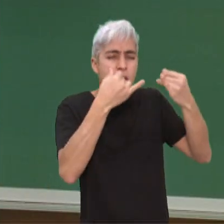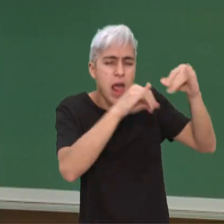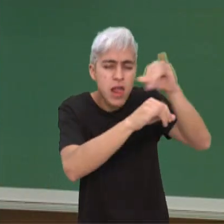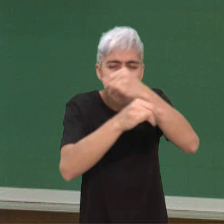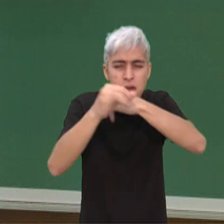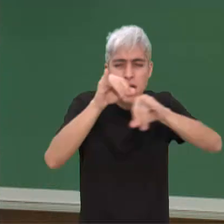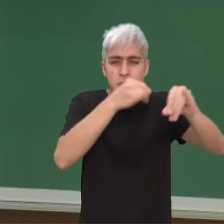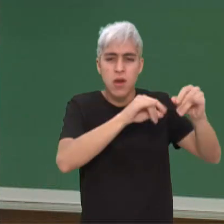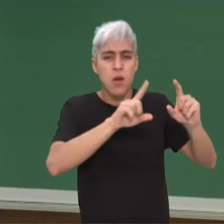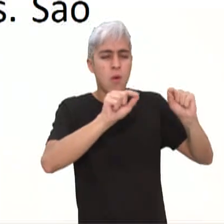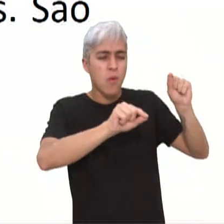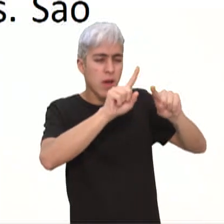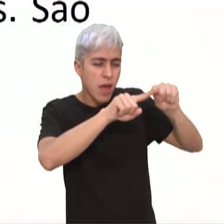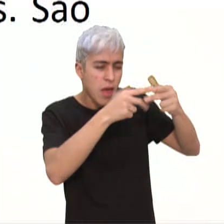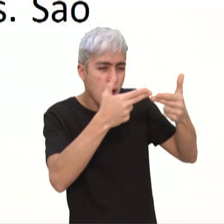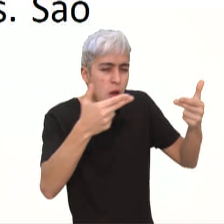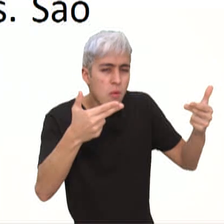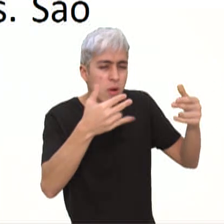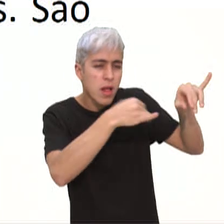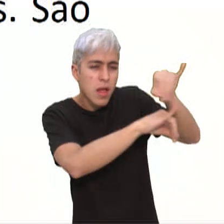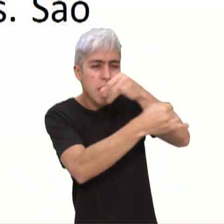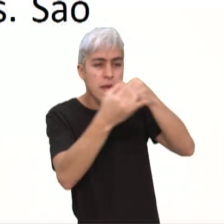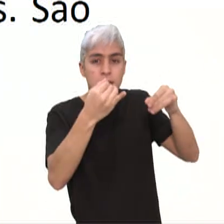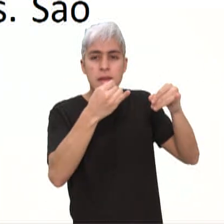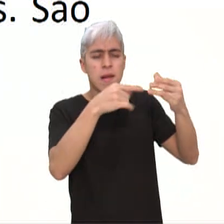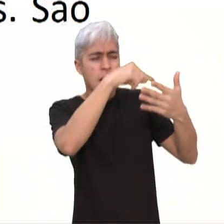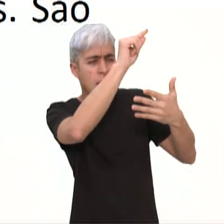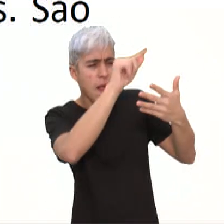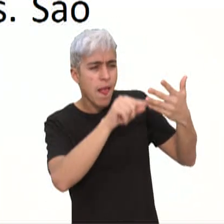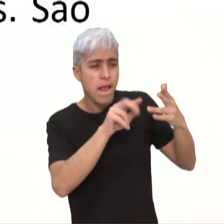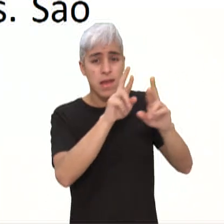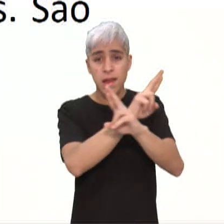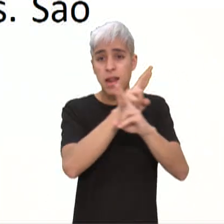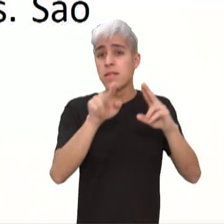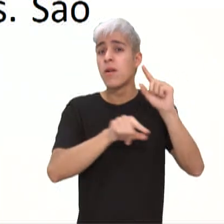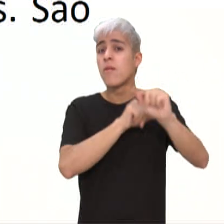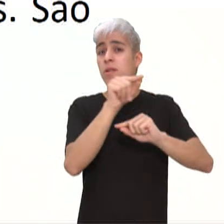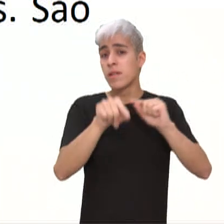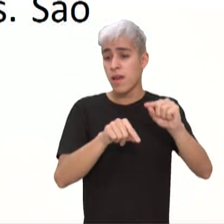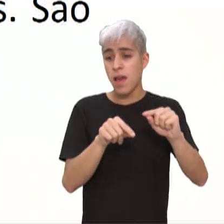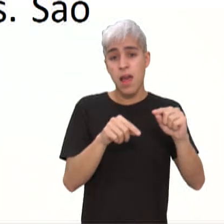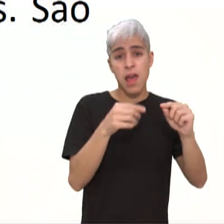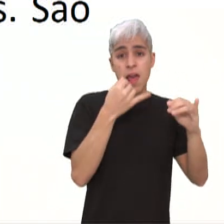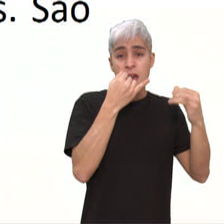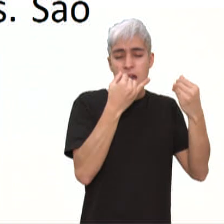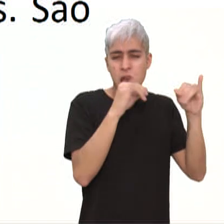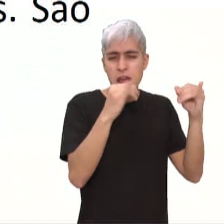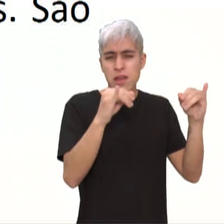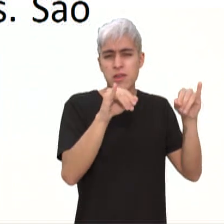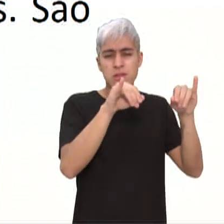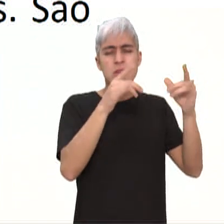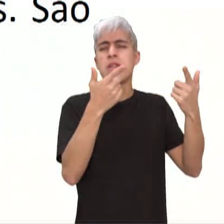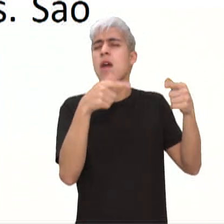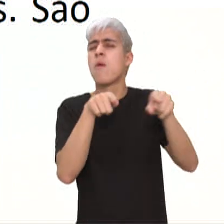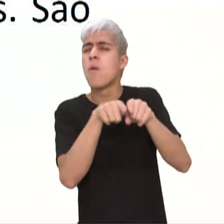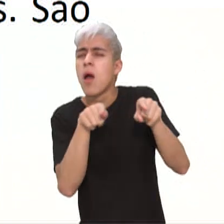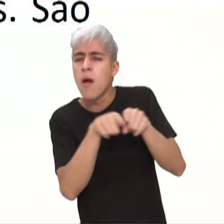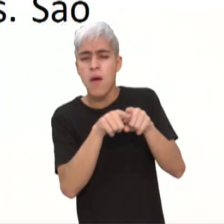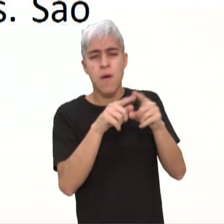tá? São os recursos que estão relacionados ao fornecimento de energia, como o